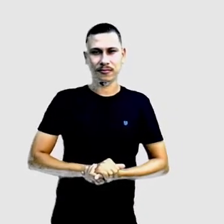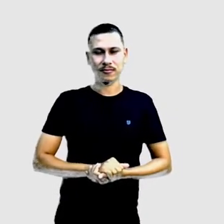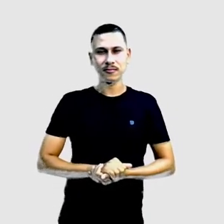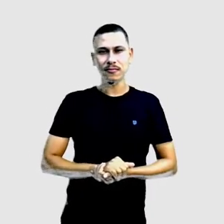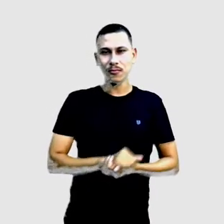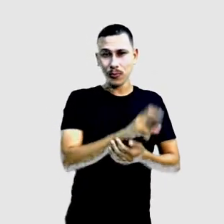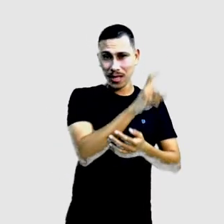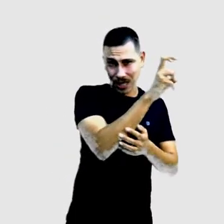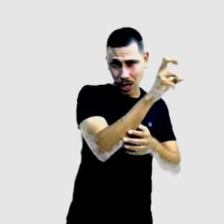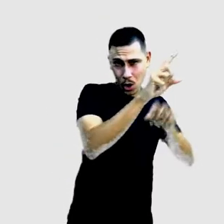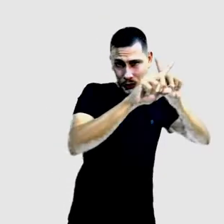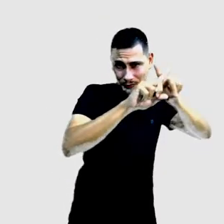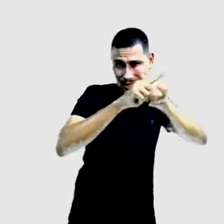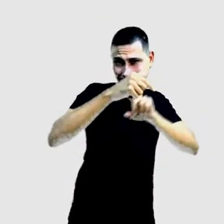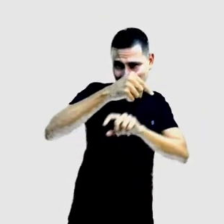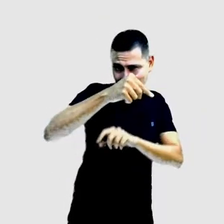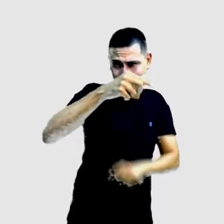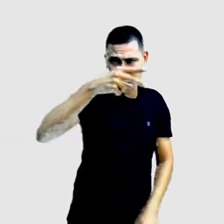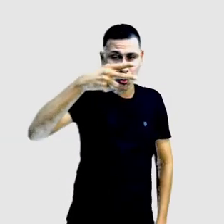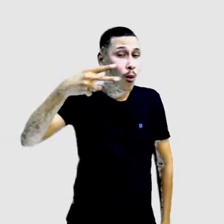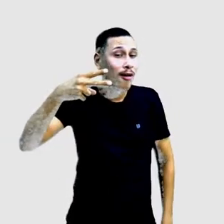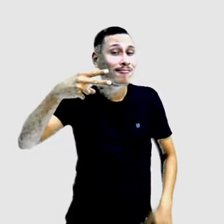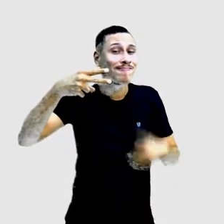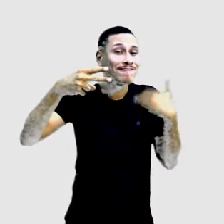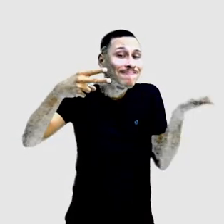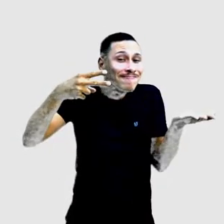5 vezes 7 é igual a